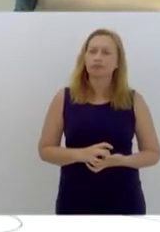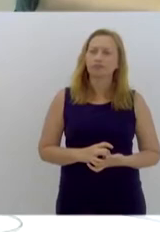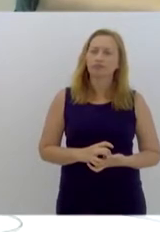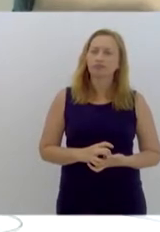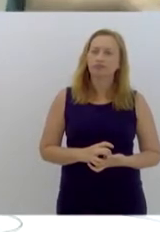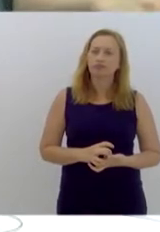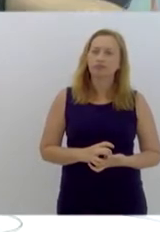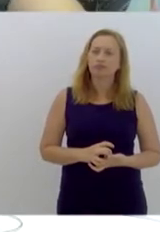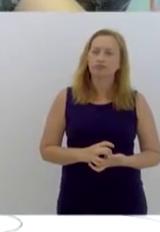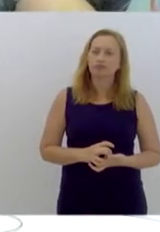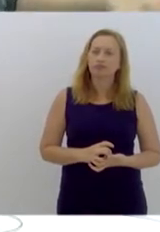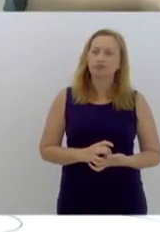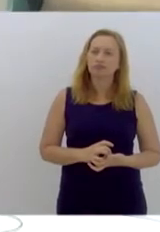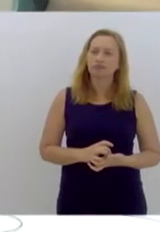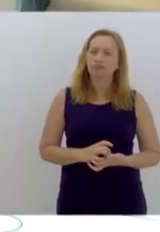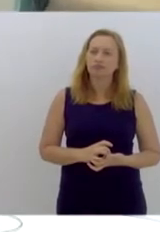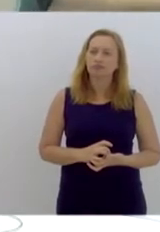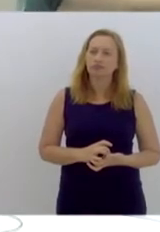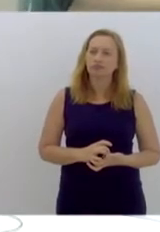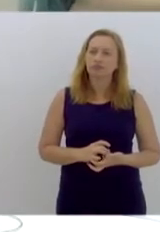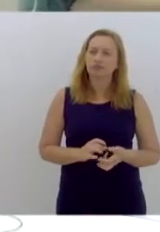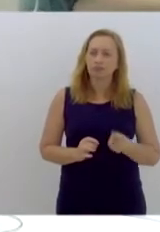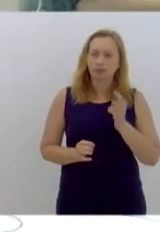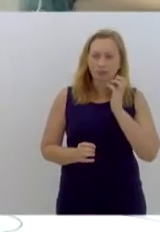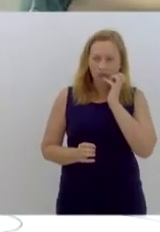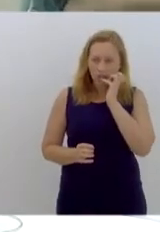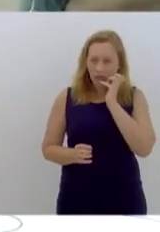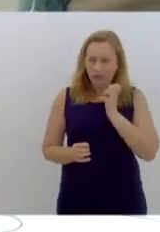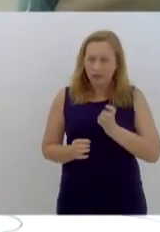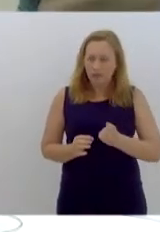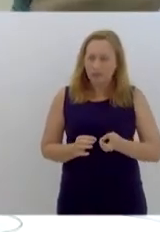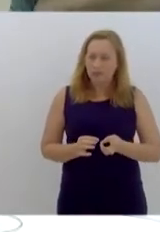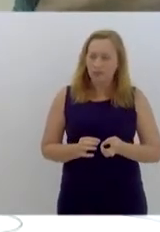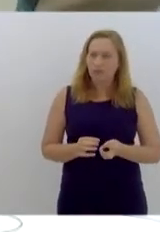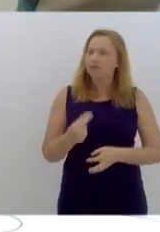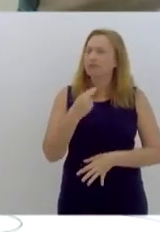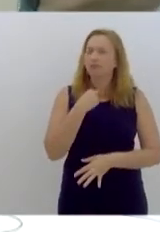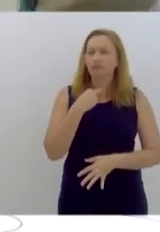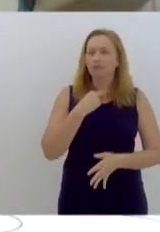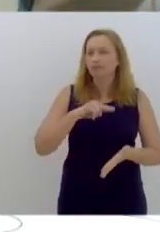não pode e não vai interpretar